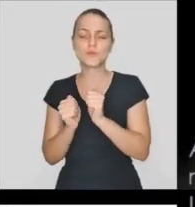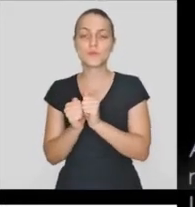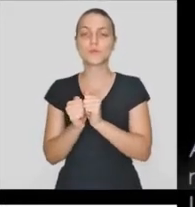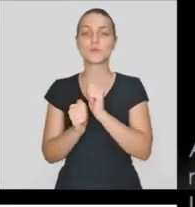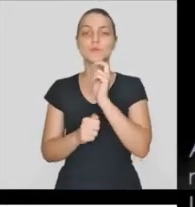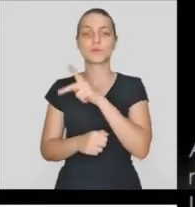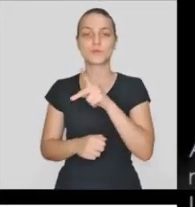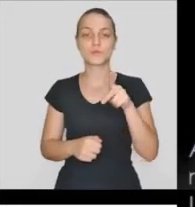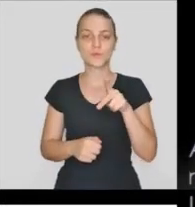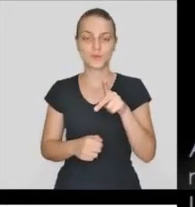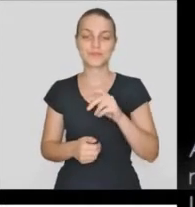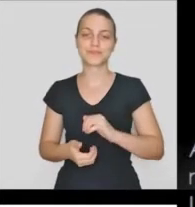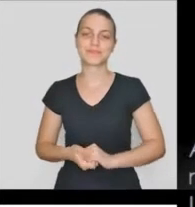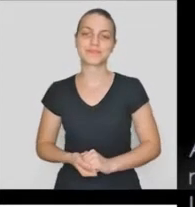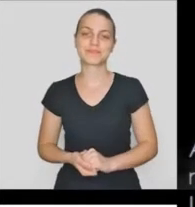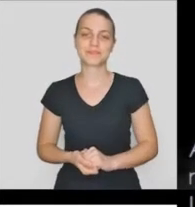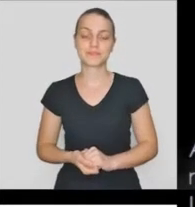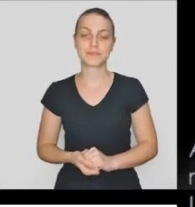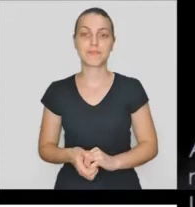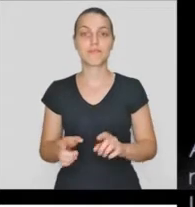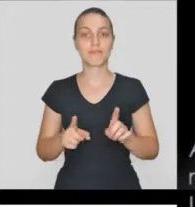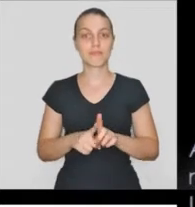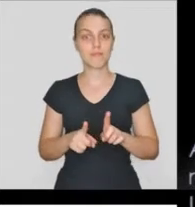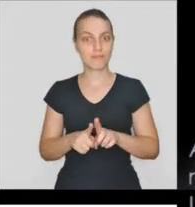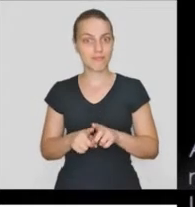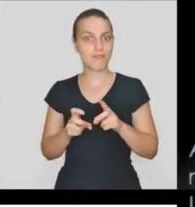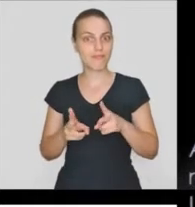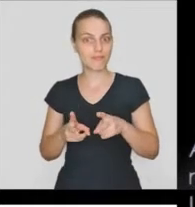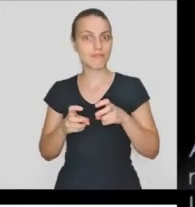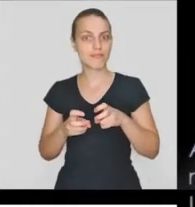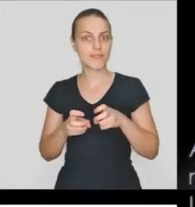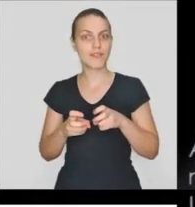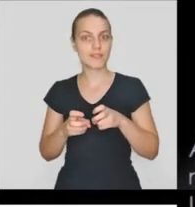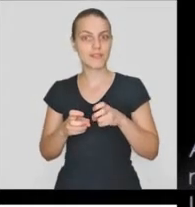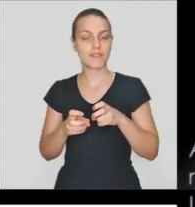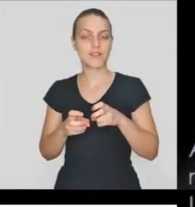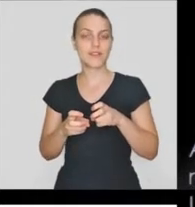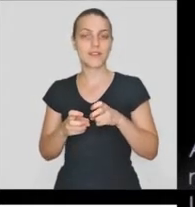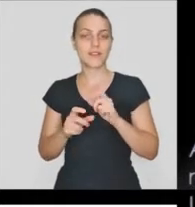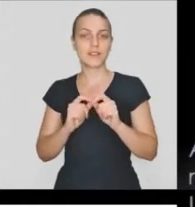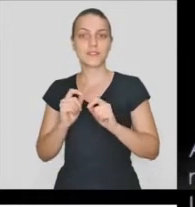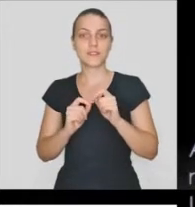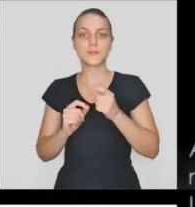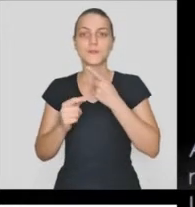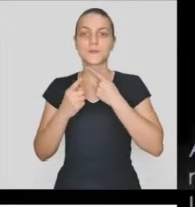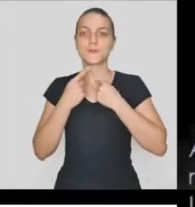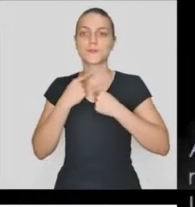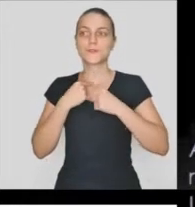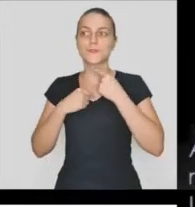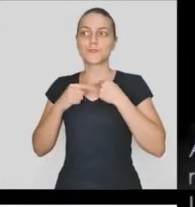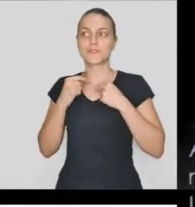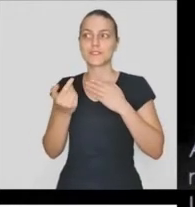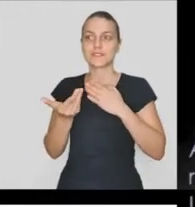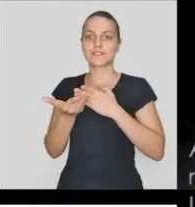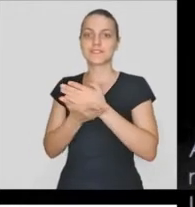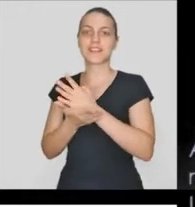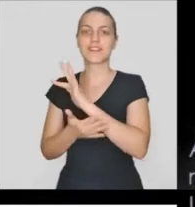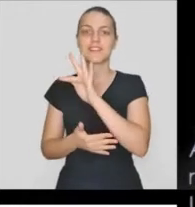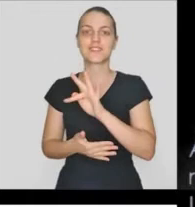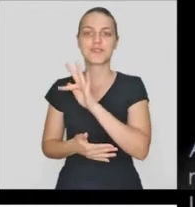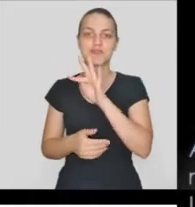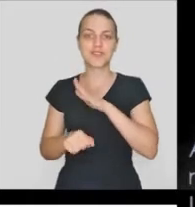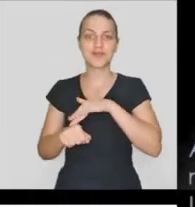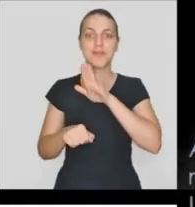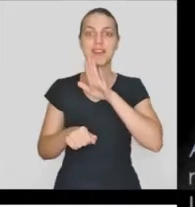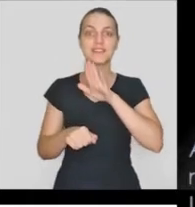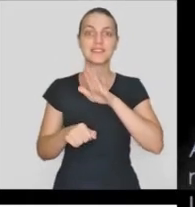professores. E também se percebeu um aumento na aspiração pela universidade, ou seja, os alunos